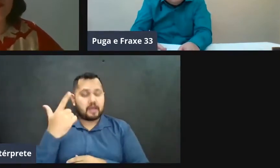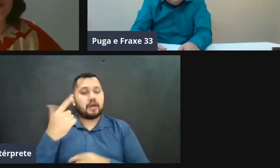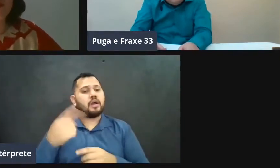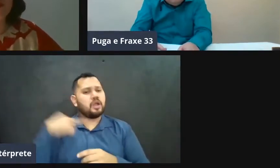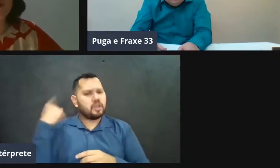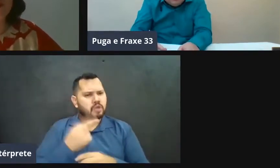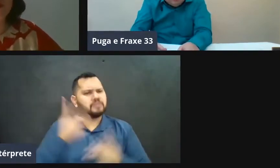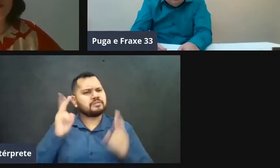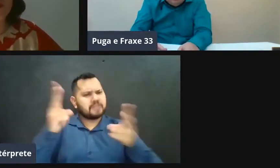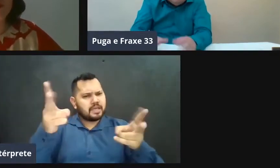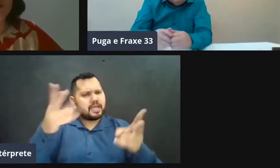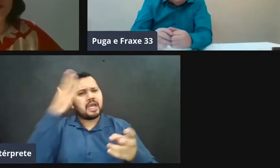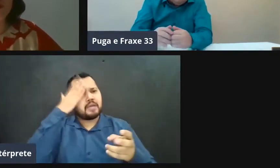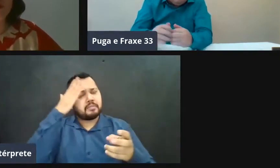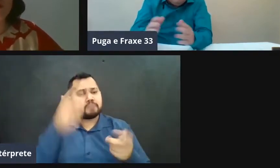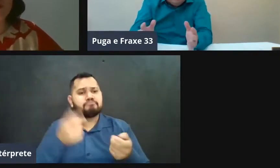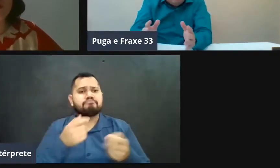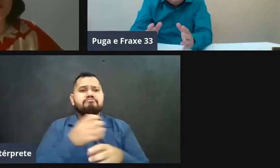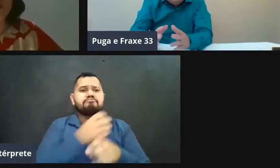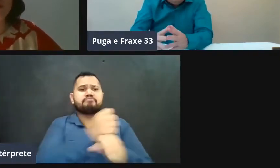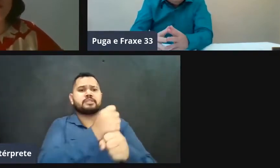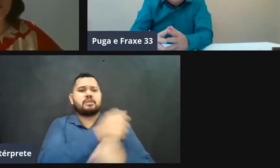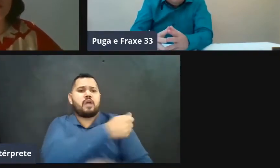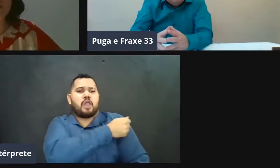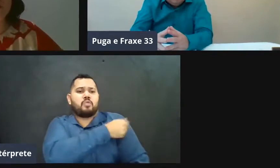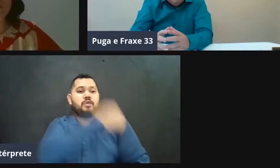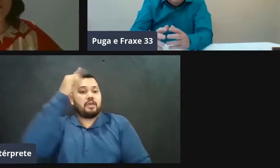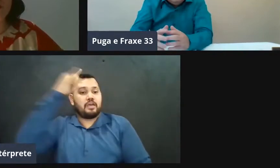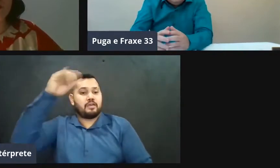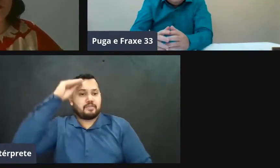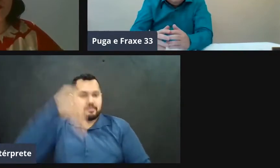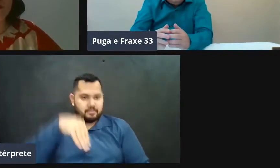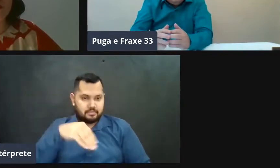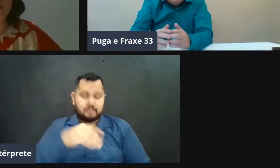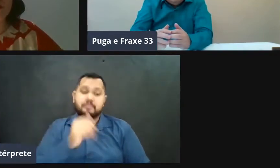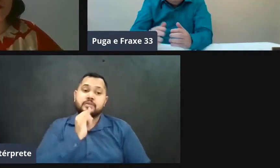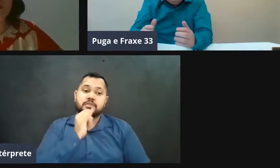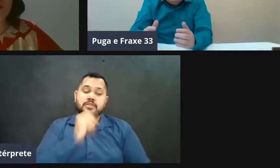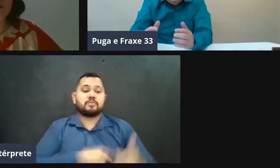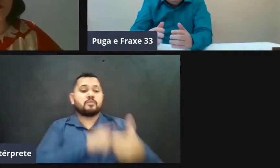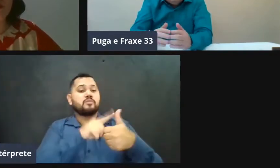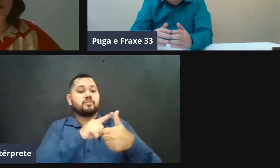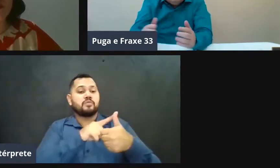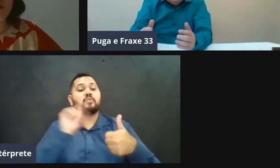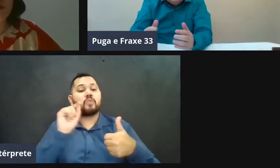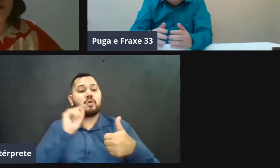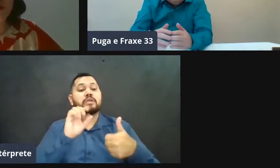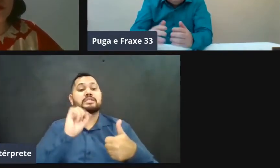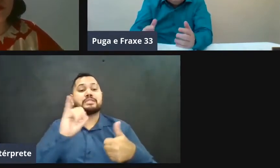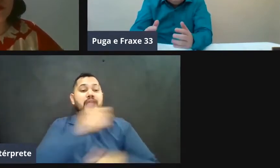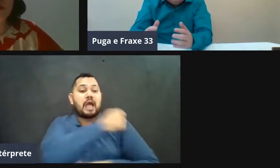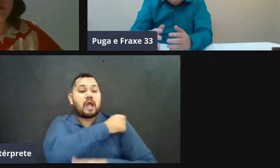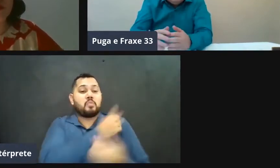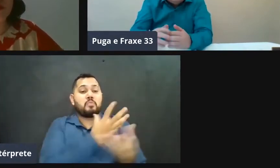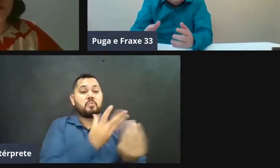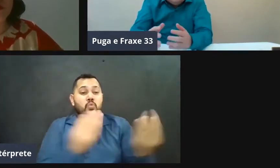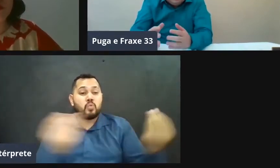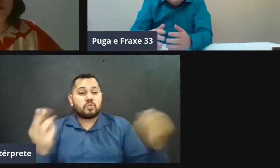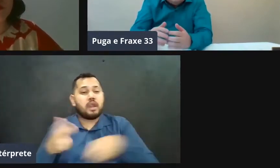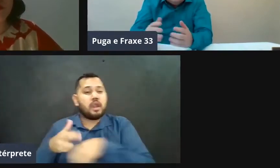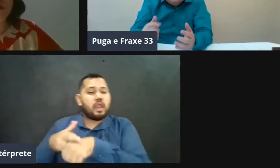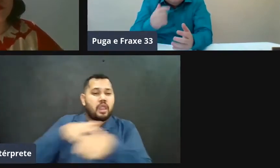atacando a questão da evasão. Então, um fator de evasão, exatamente a reprovação de muitos alunos em